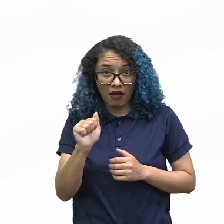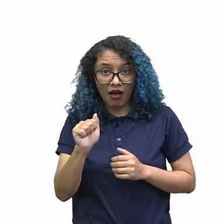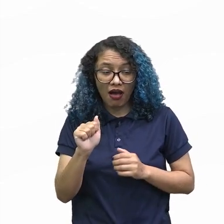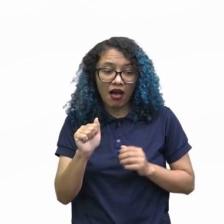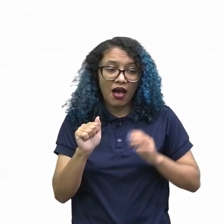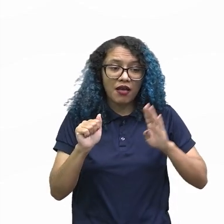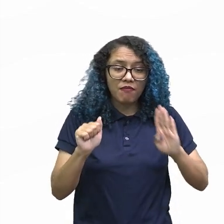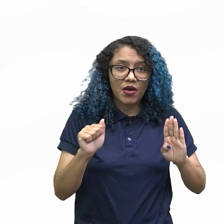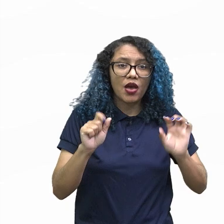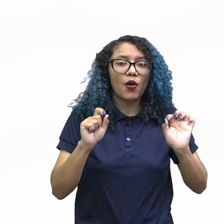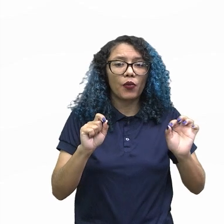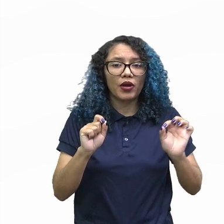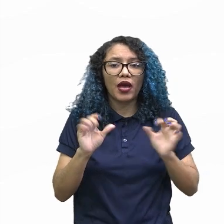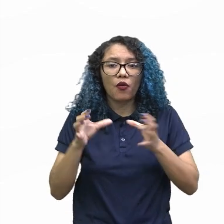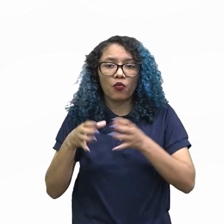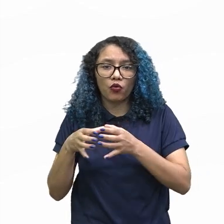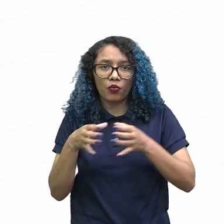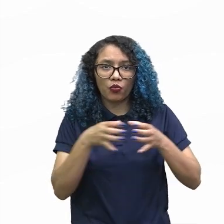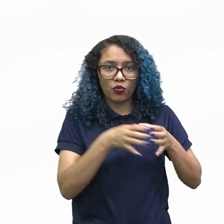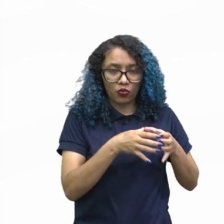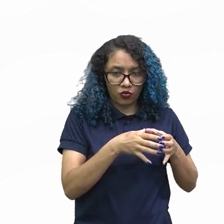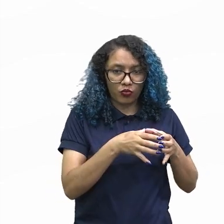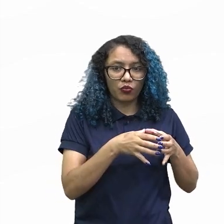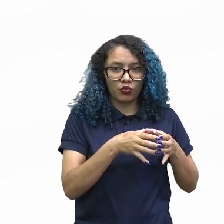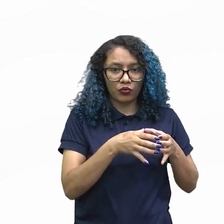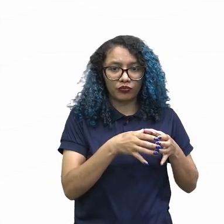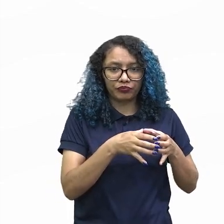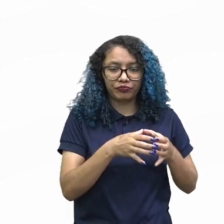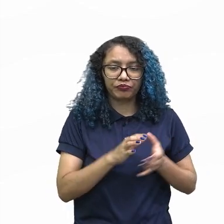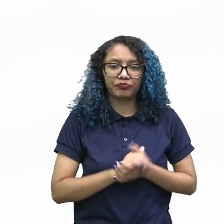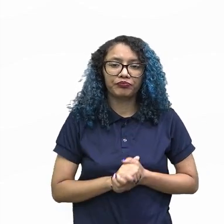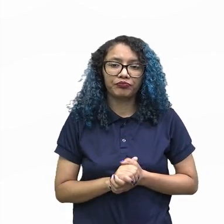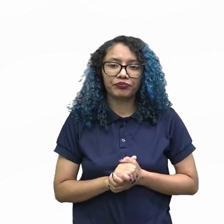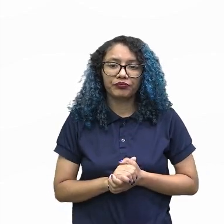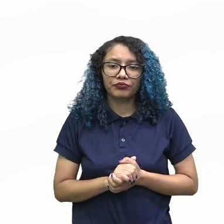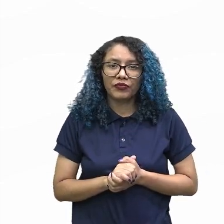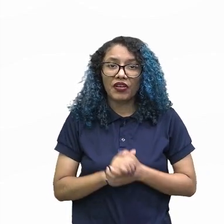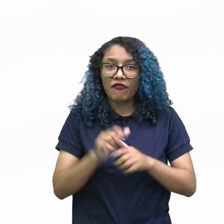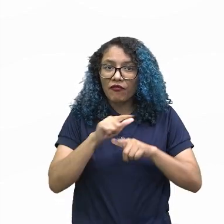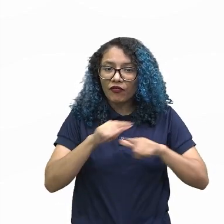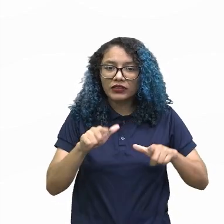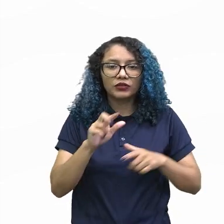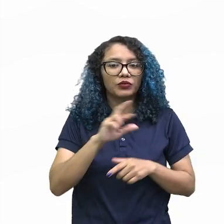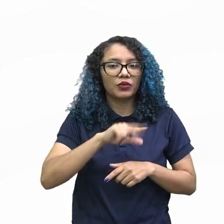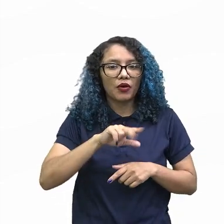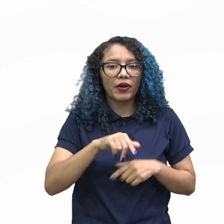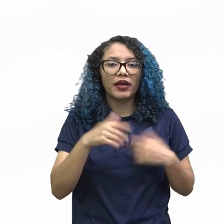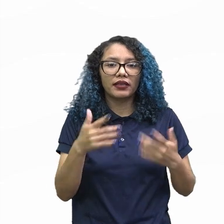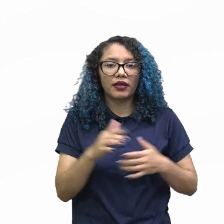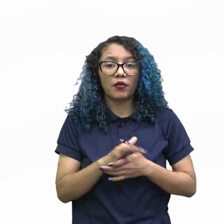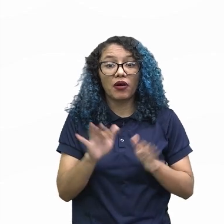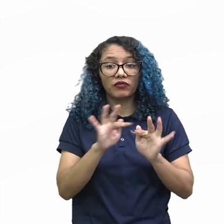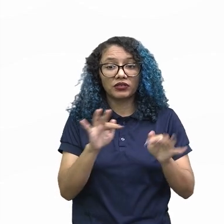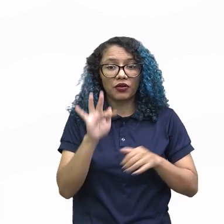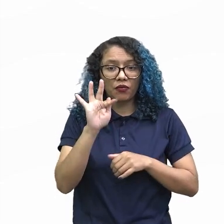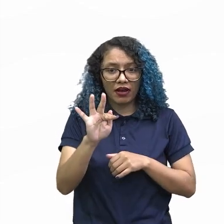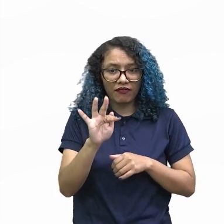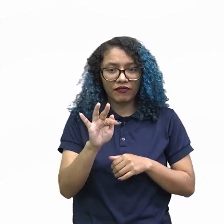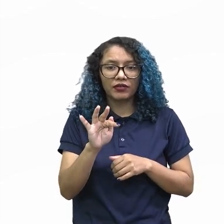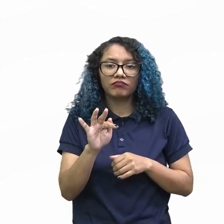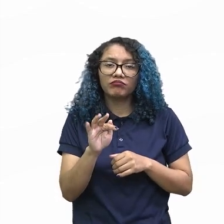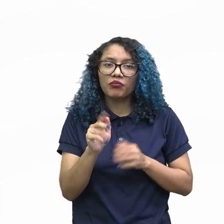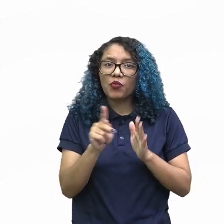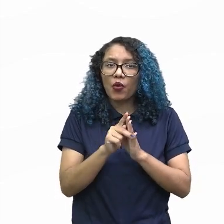conjuntos não vazios. Uma função f de A em B é uma relação que associa cada